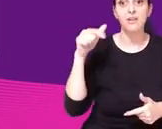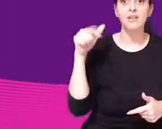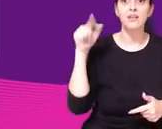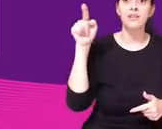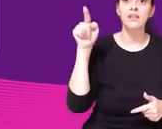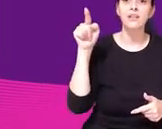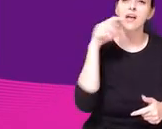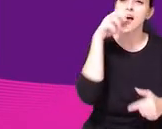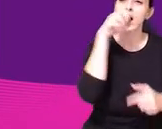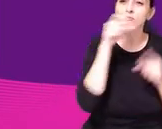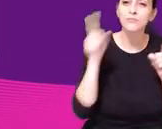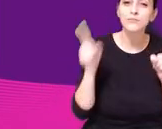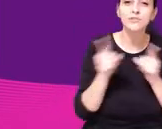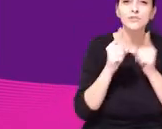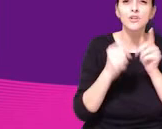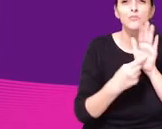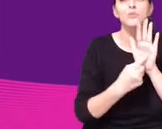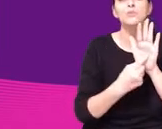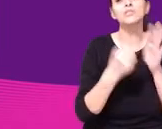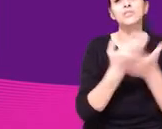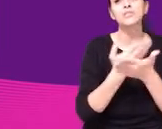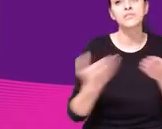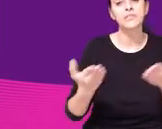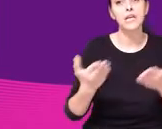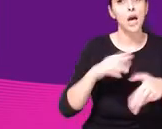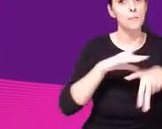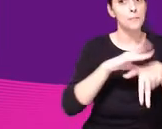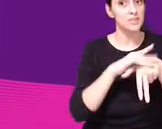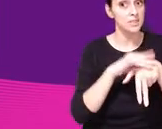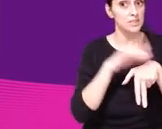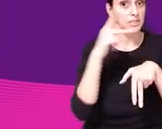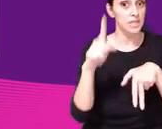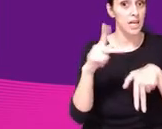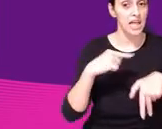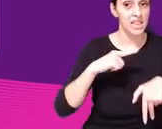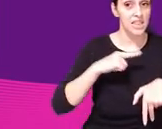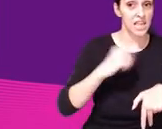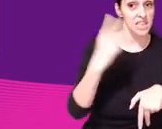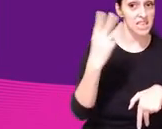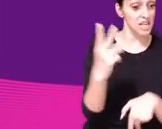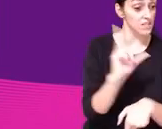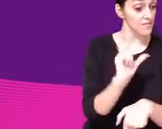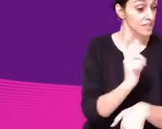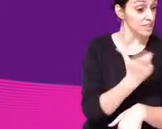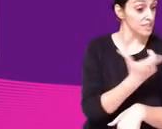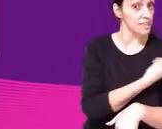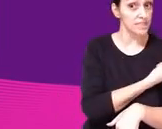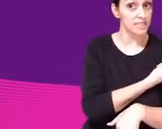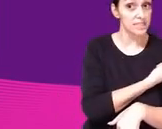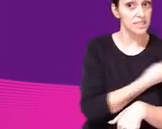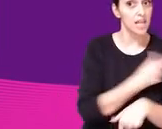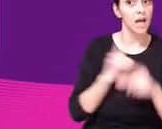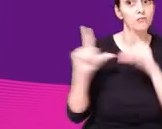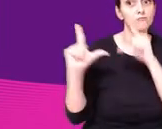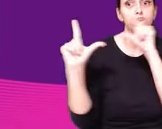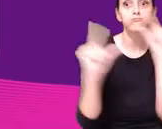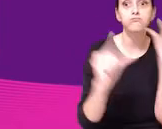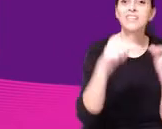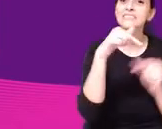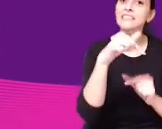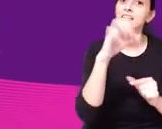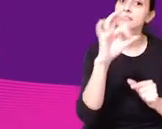rapidamente eu queria mostrar só, que em pacientes que têm mais de 3 vacinações, há uma redução de